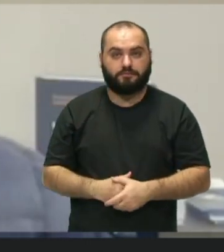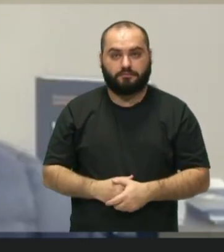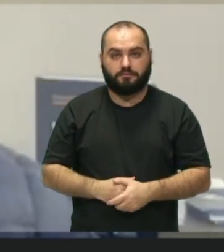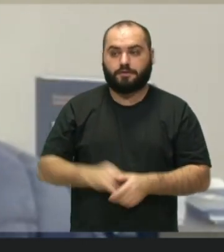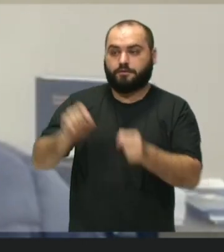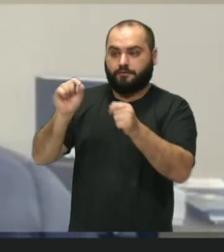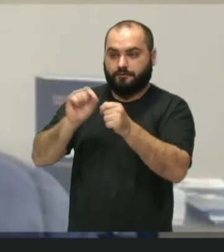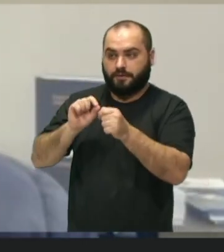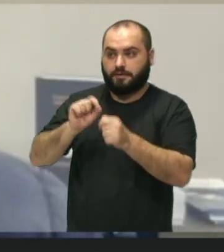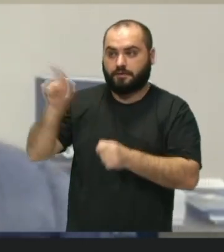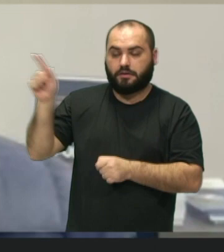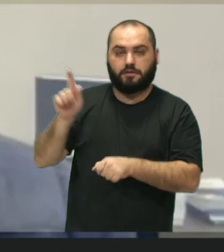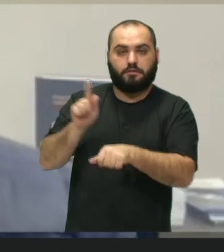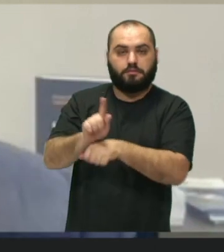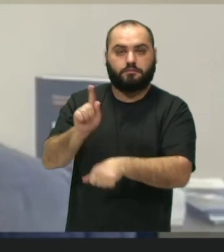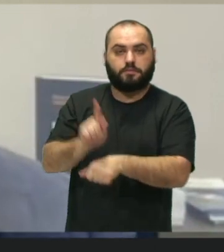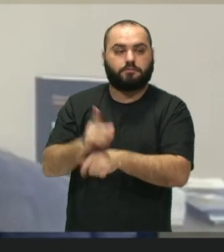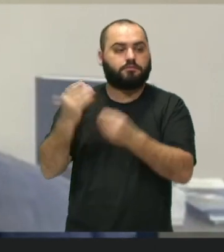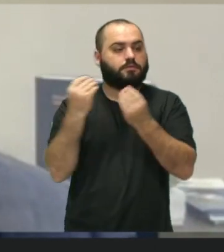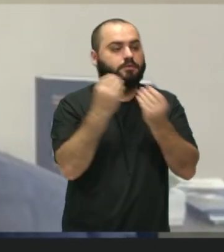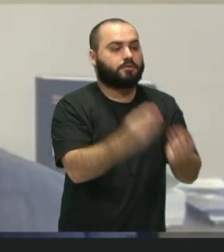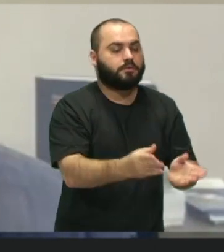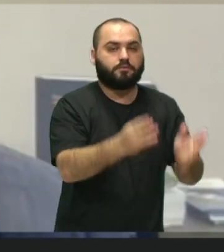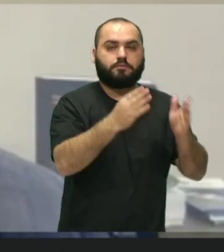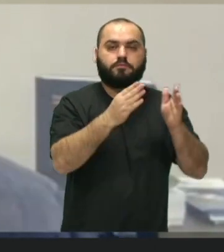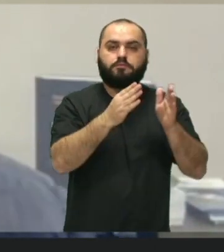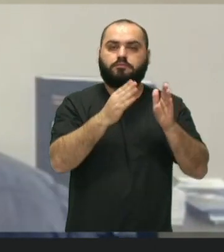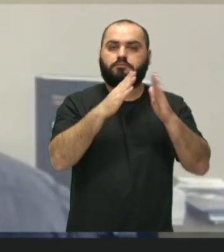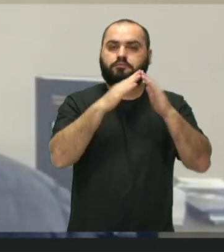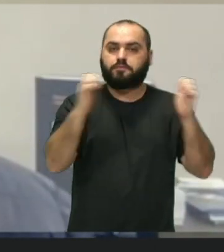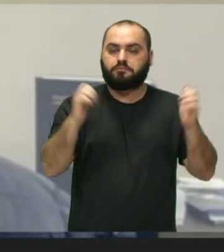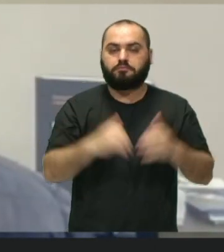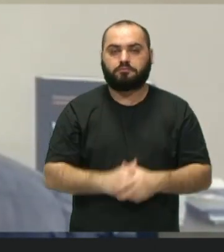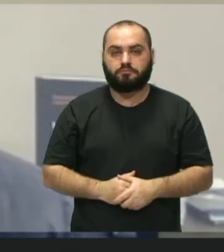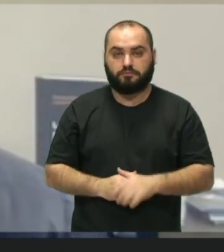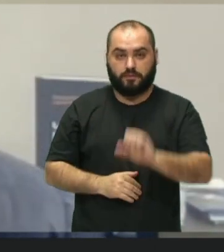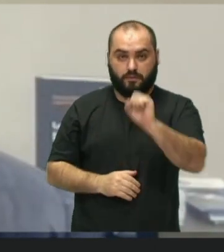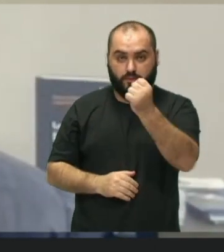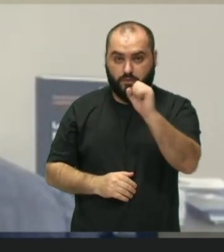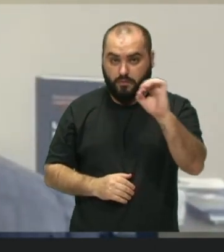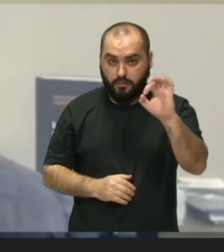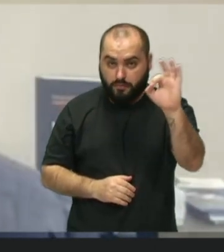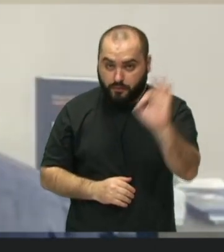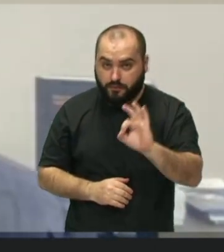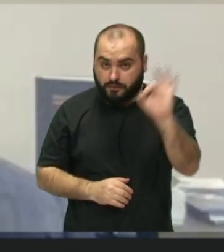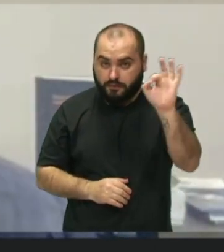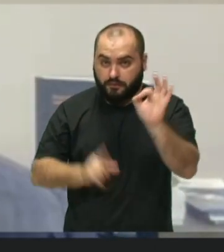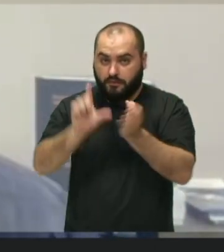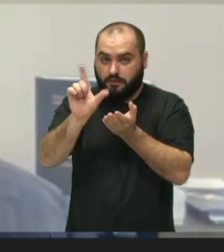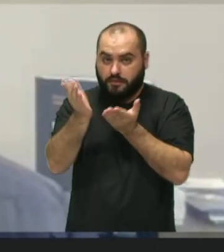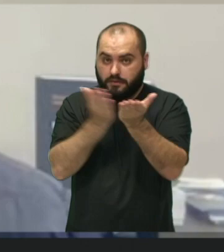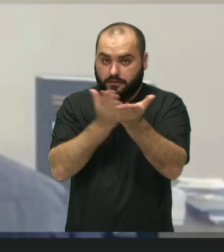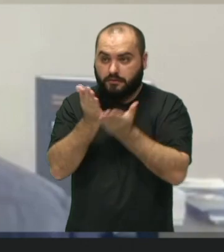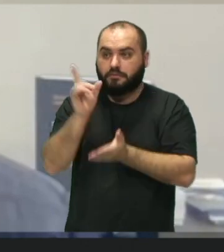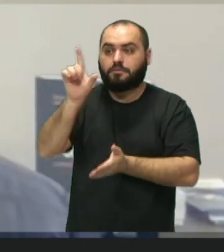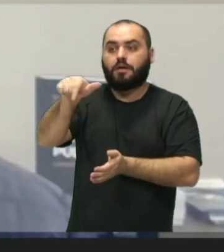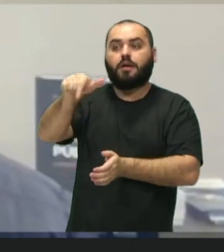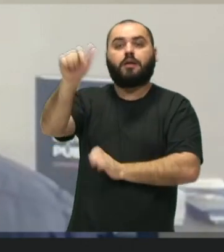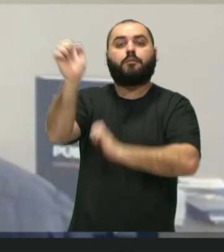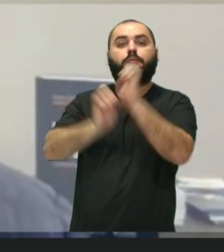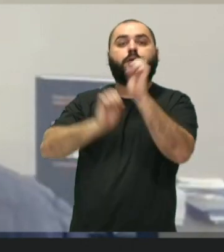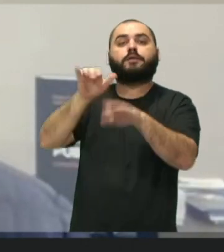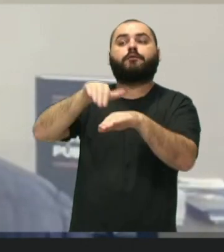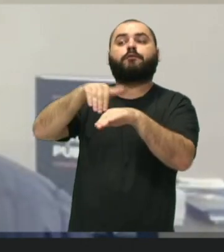Fez uniforme em Gaspar e mandou entregar em Brusque. 80% das licitações são vencidas por empresas de fora